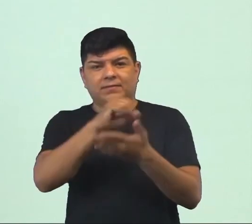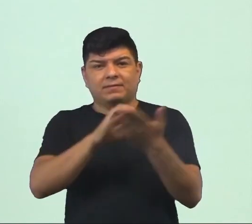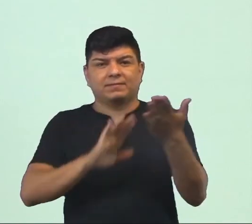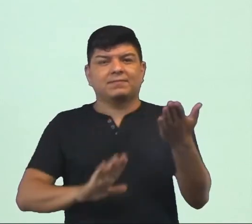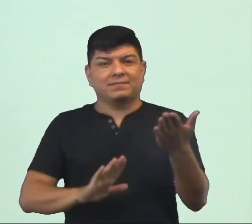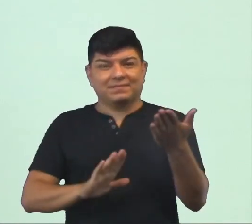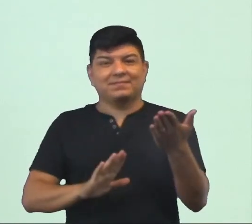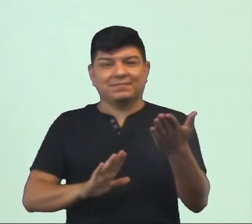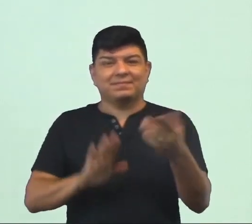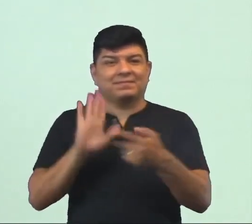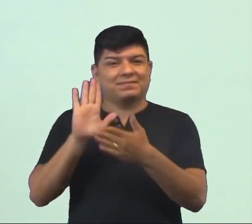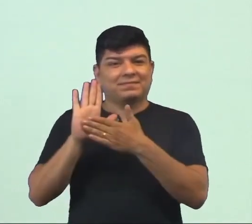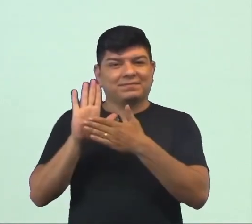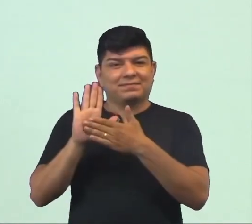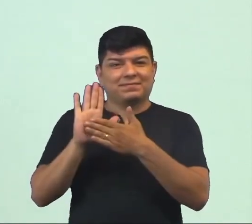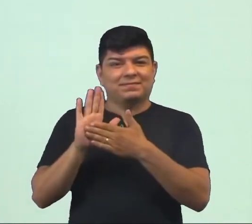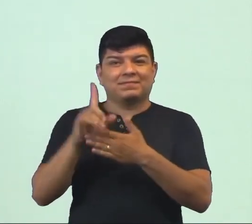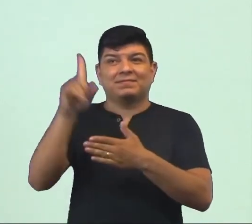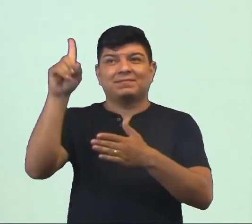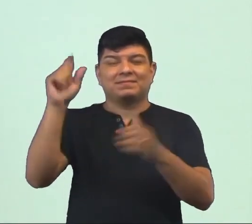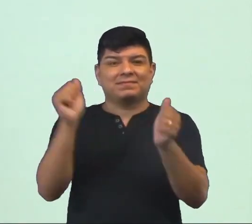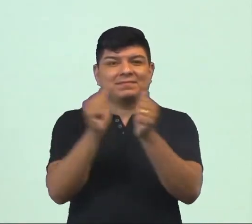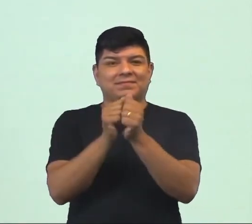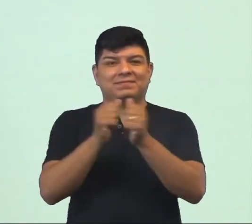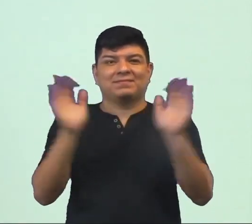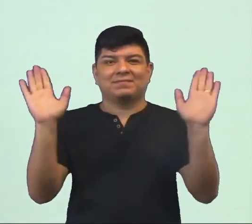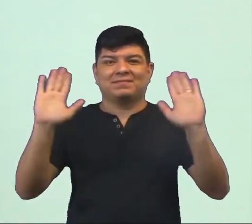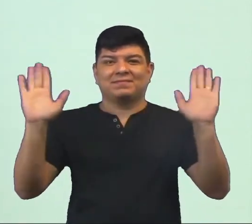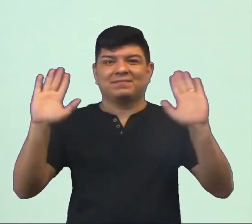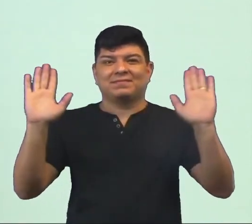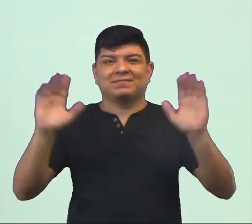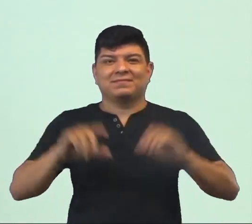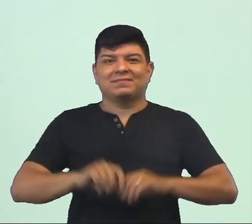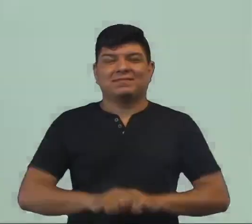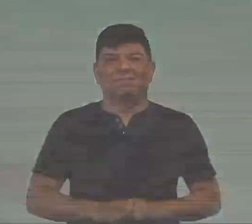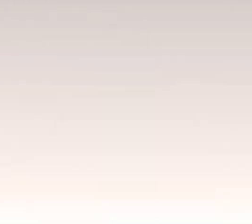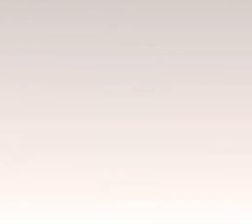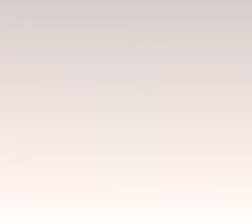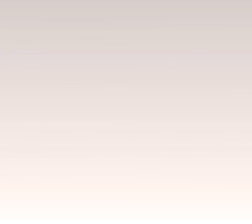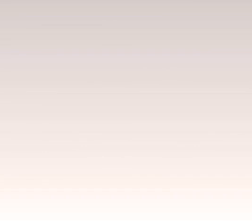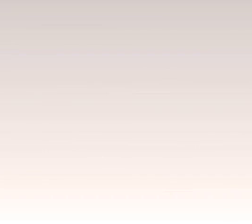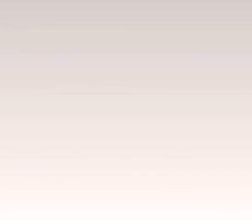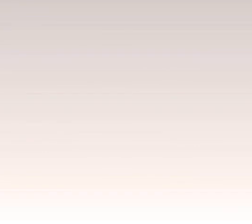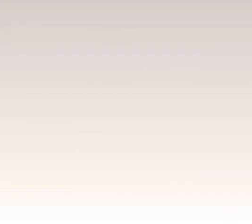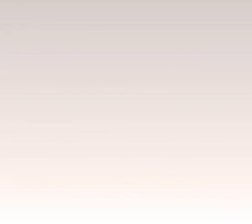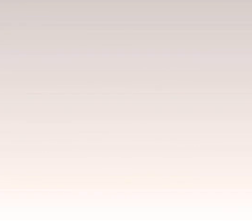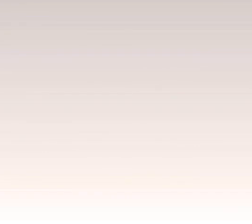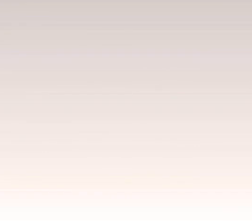atividades que tem proposta, tá, galerinha? Fiquem com Deus, hasta luego!